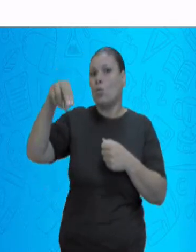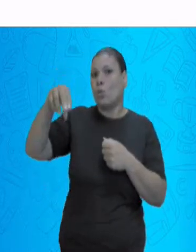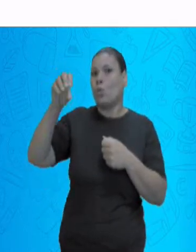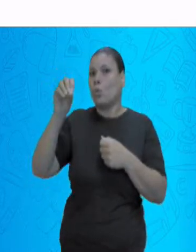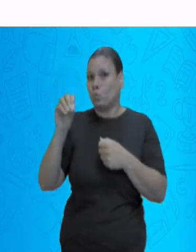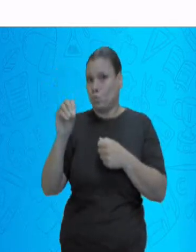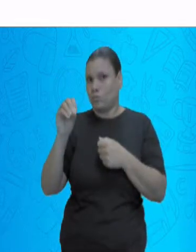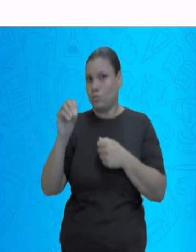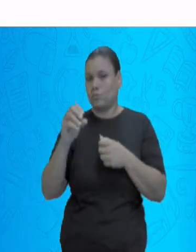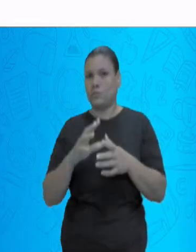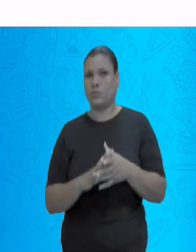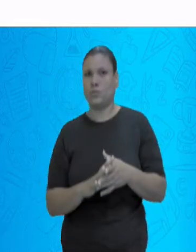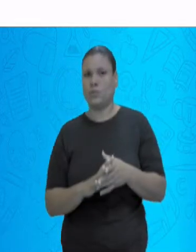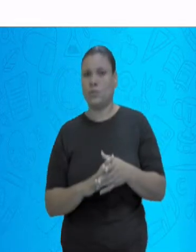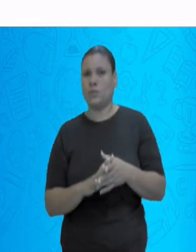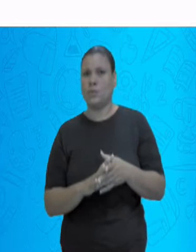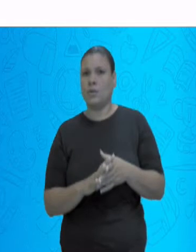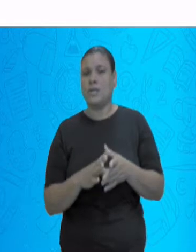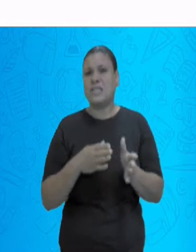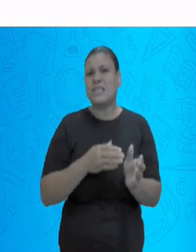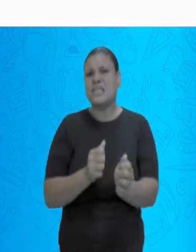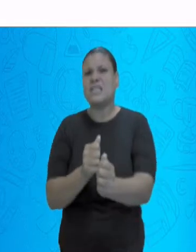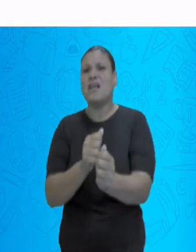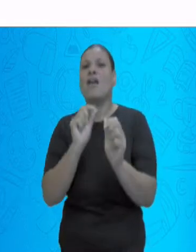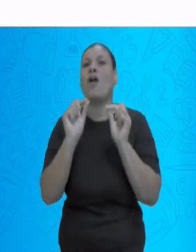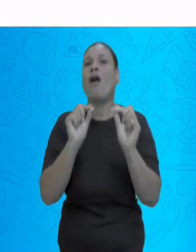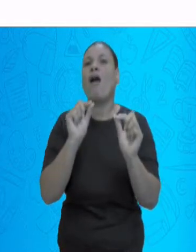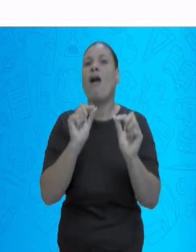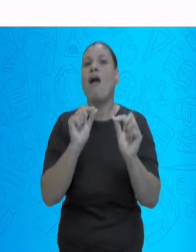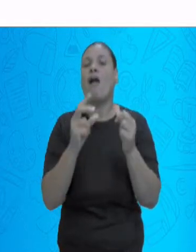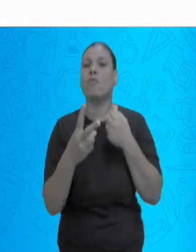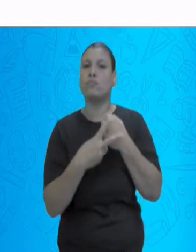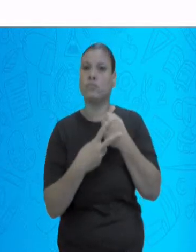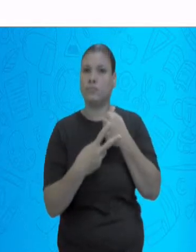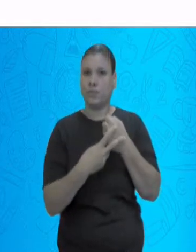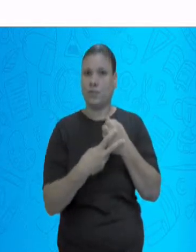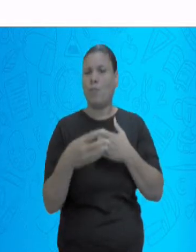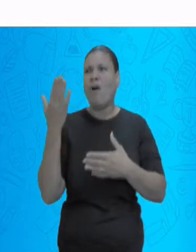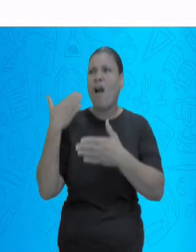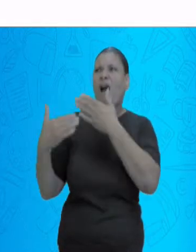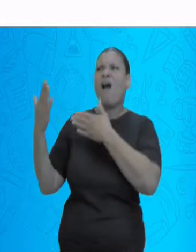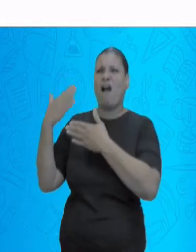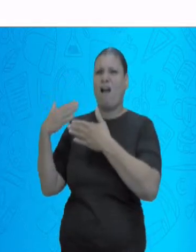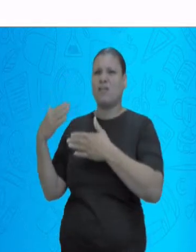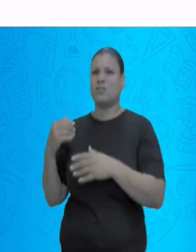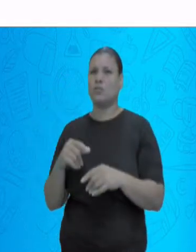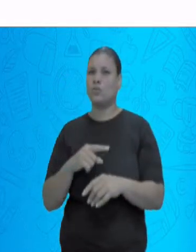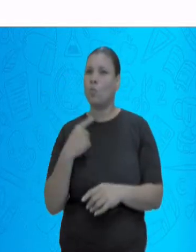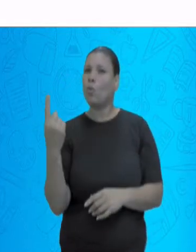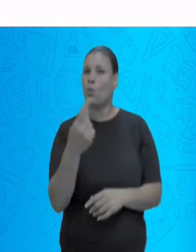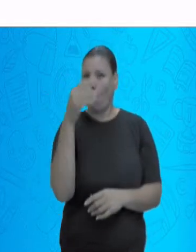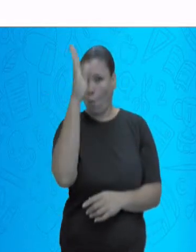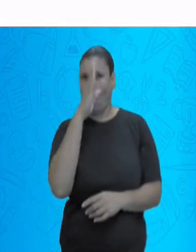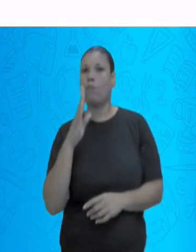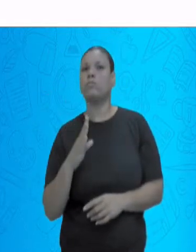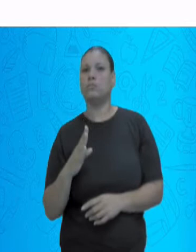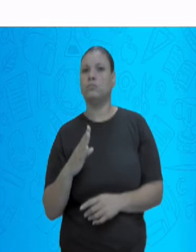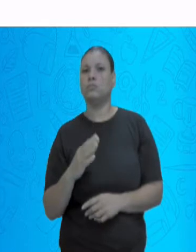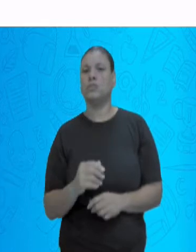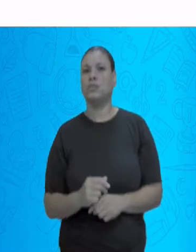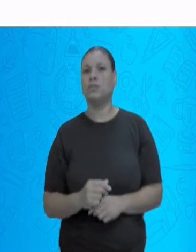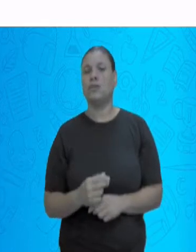seguíamos no Brasil as mesmas regras de Portugal, mas havia certo estranhamento, porque lá